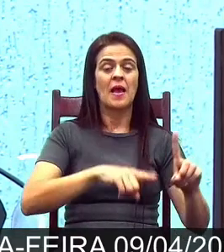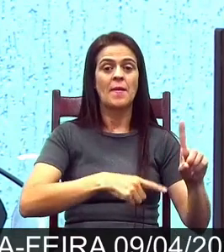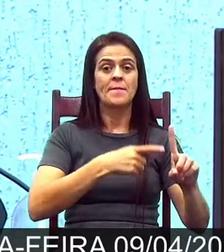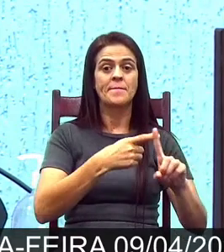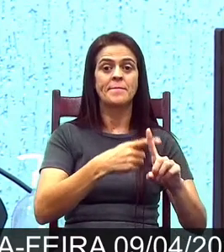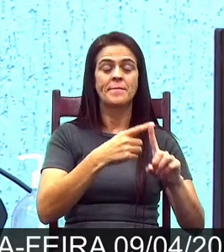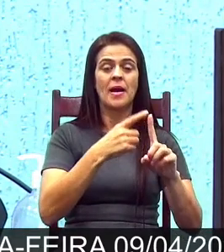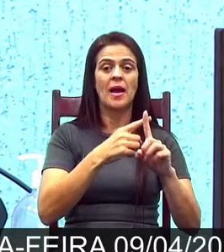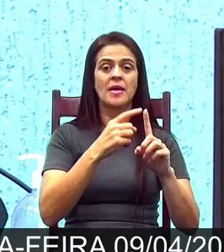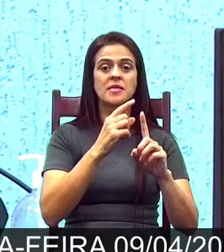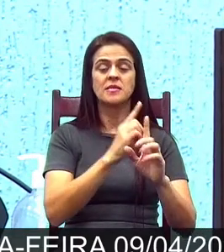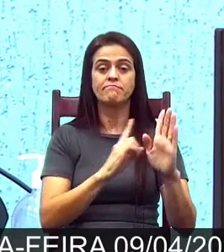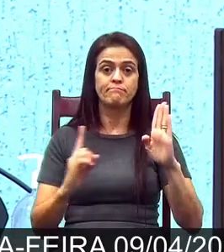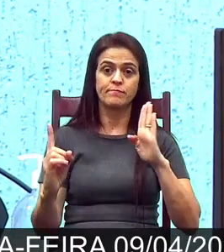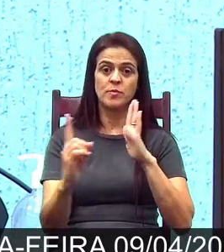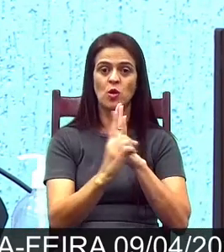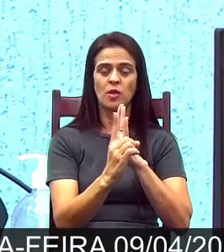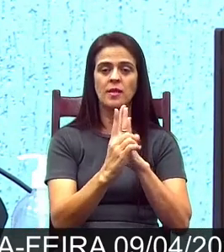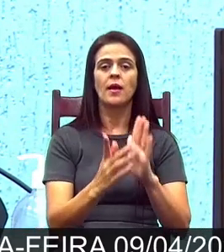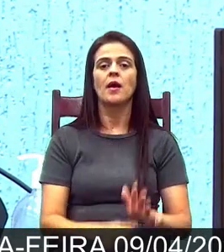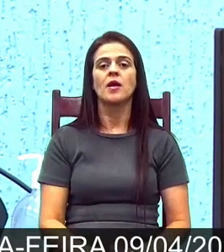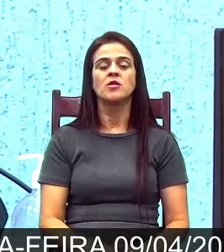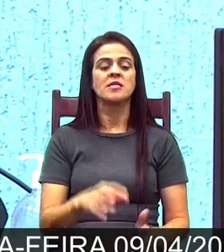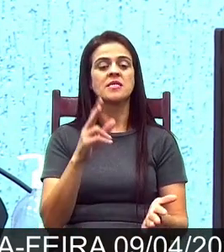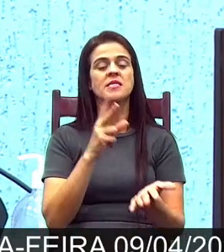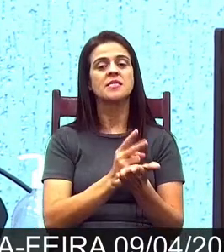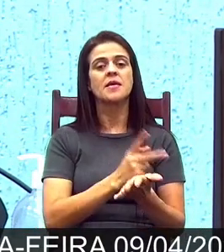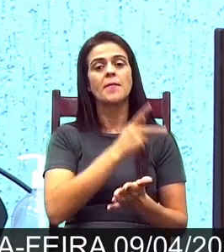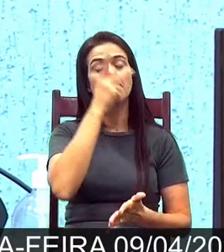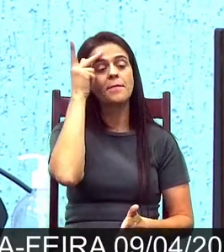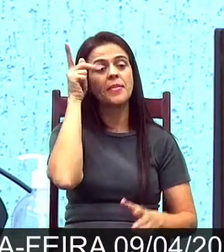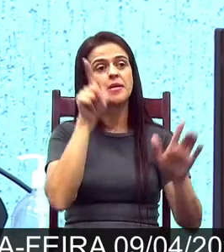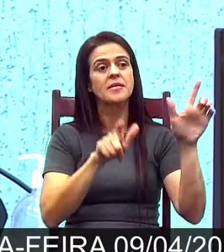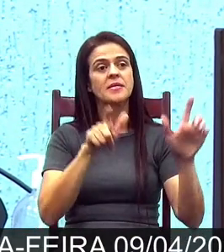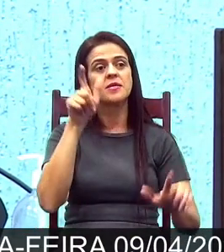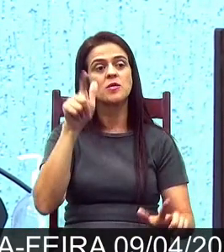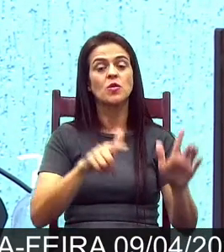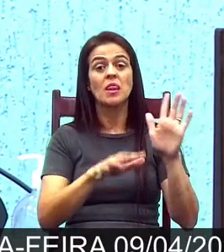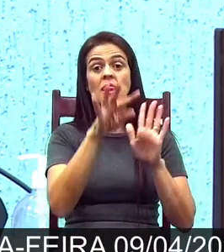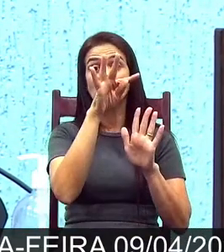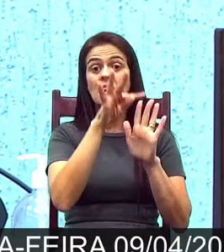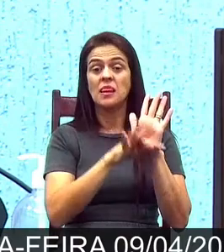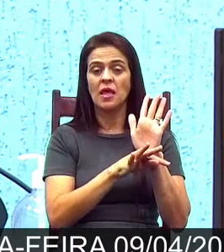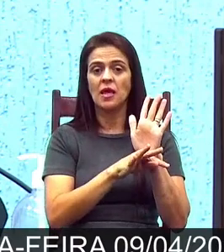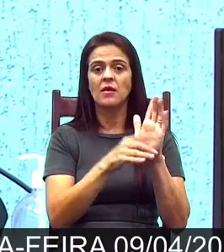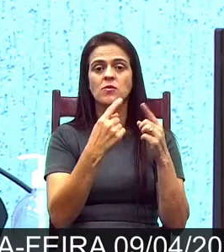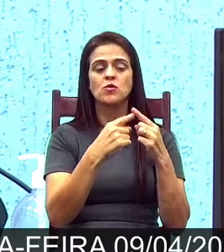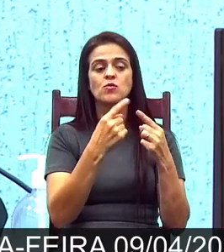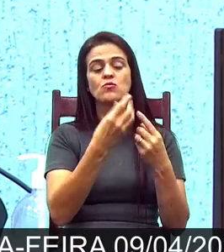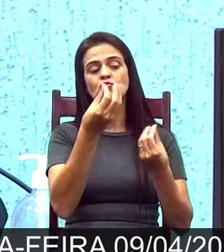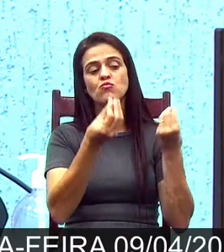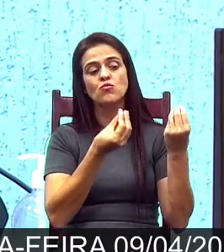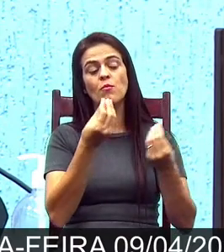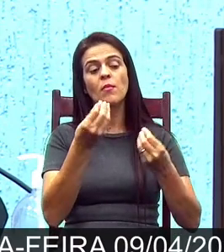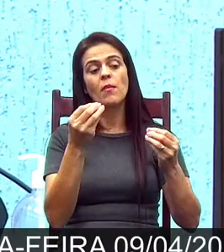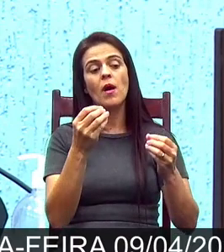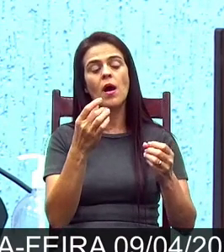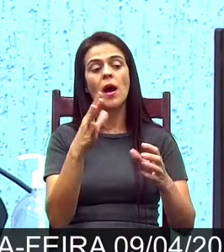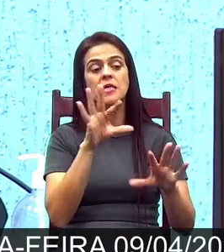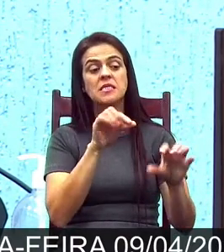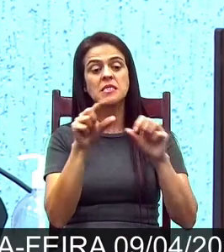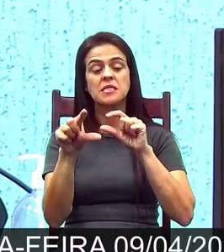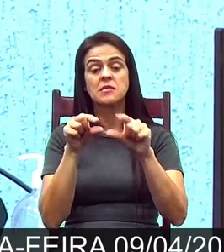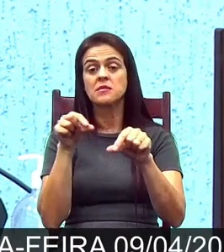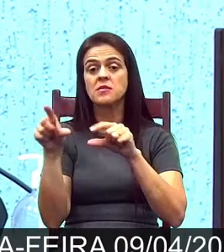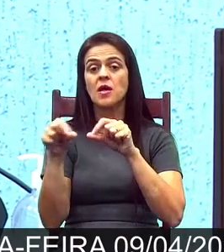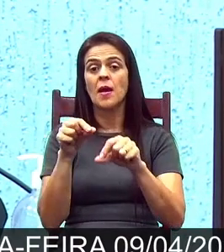similares no município de Catalão. Para a primeira, a preferência de prioridade trata o caput do presente artigo compreende as caixas preferenciais que não